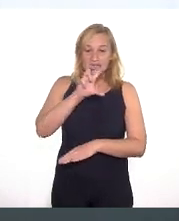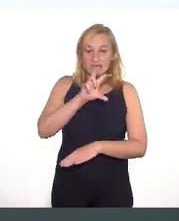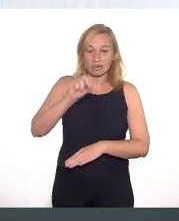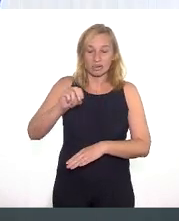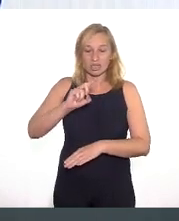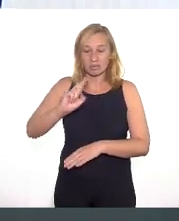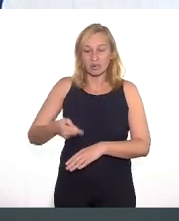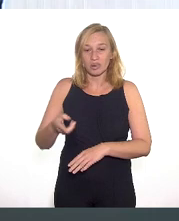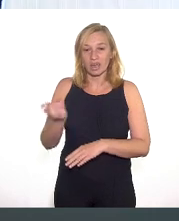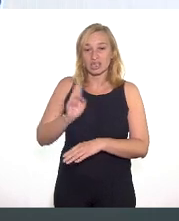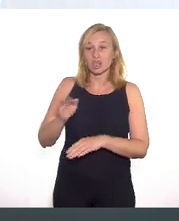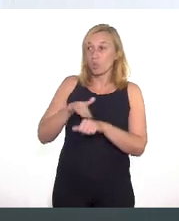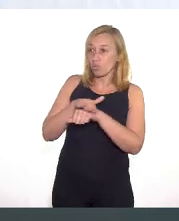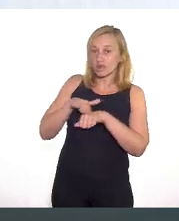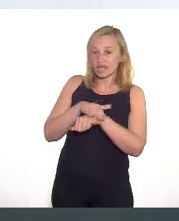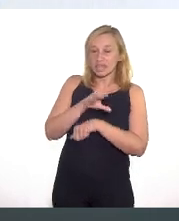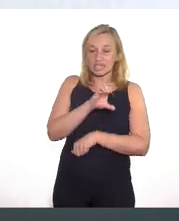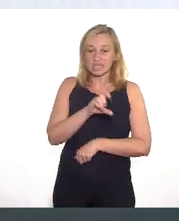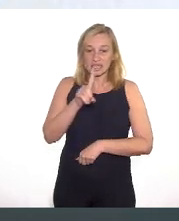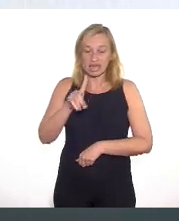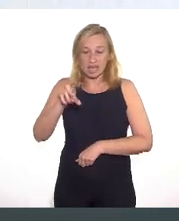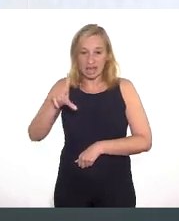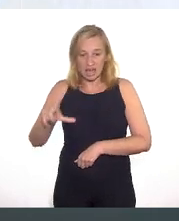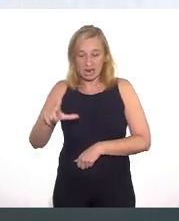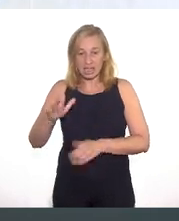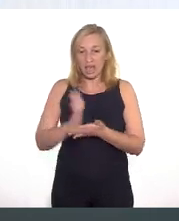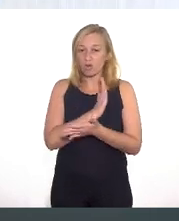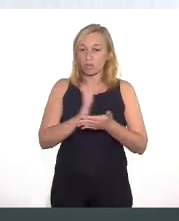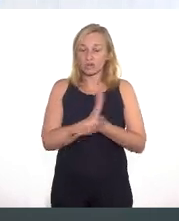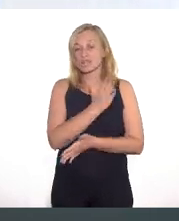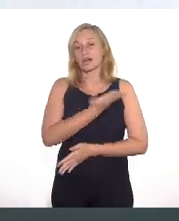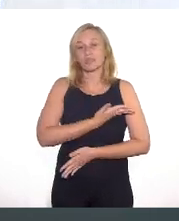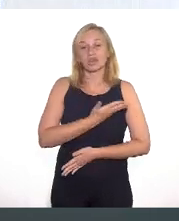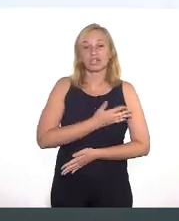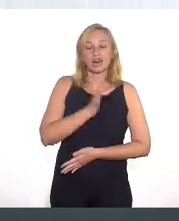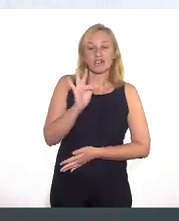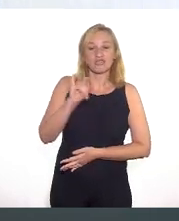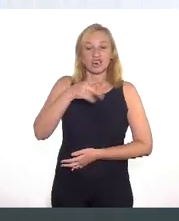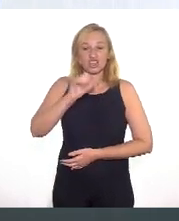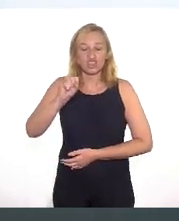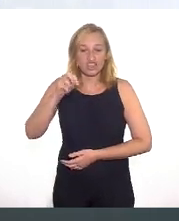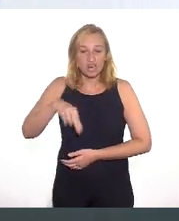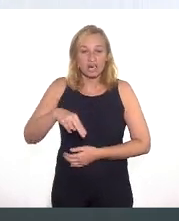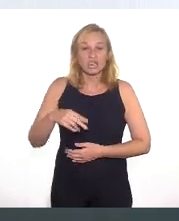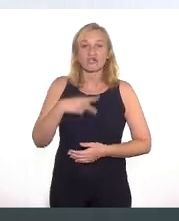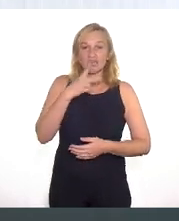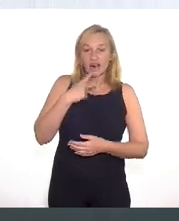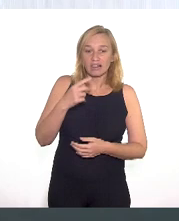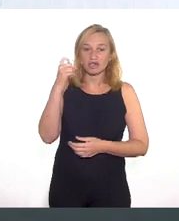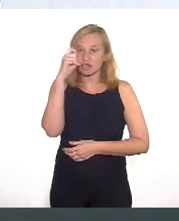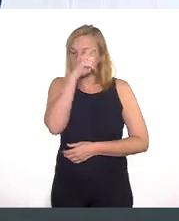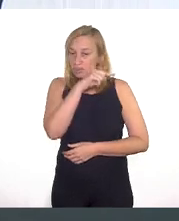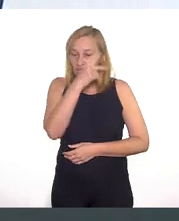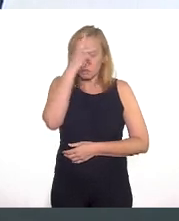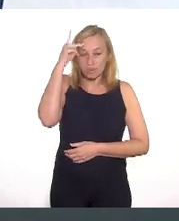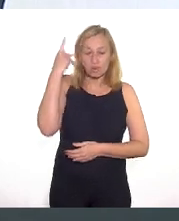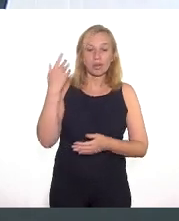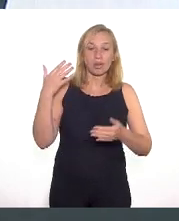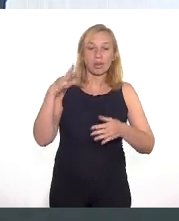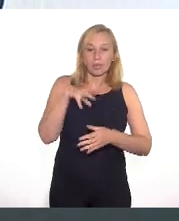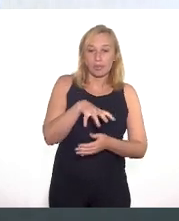conversava com o CDL, com alguns amigos da Firjan, dizia da dificuldade de quem pode pegar até